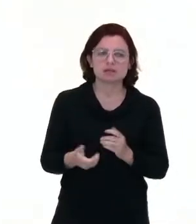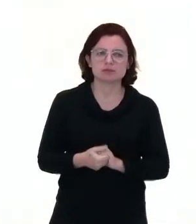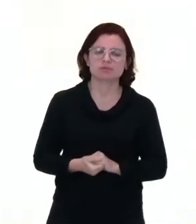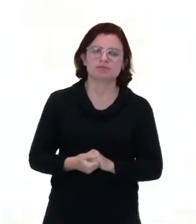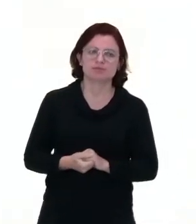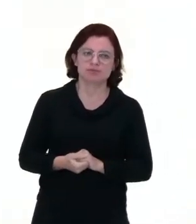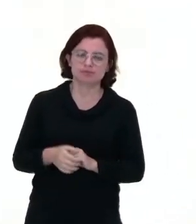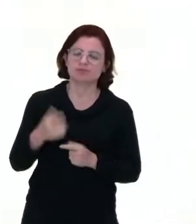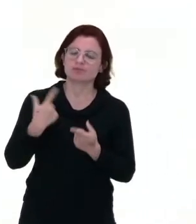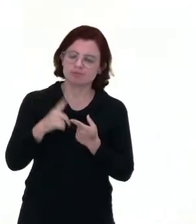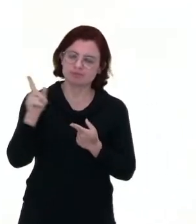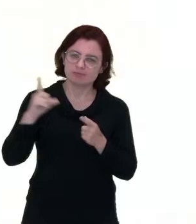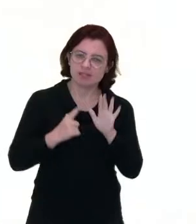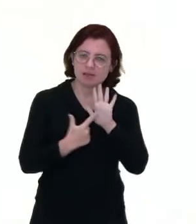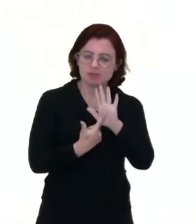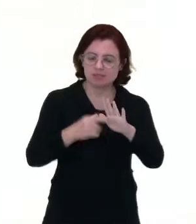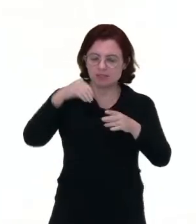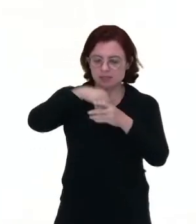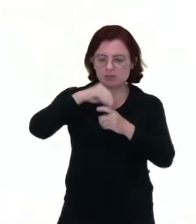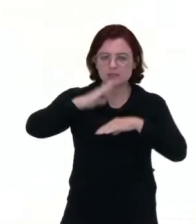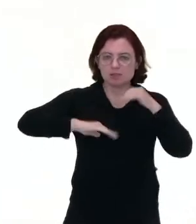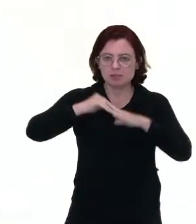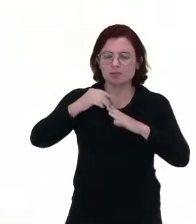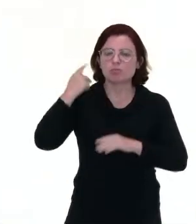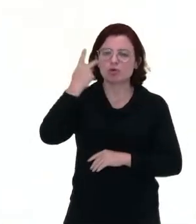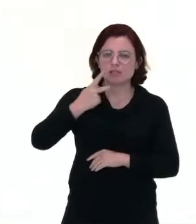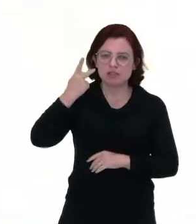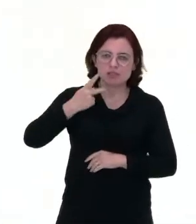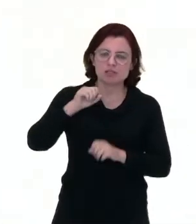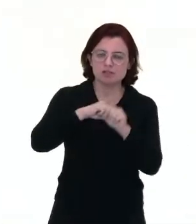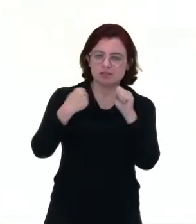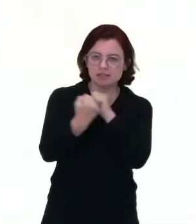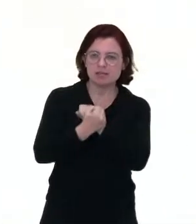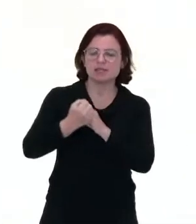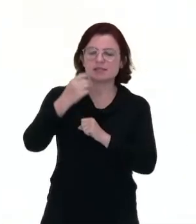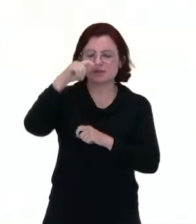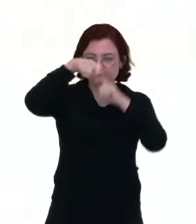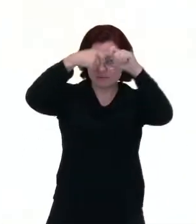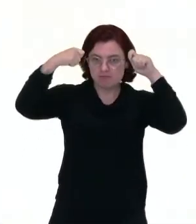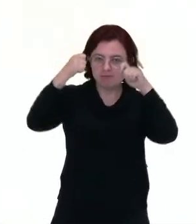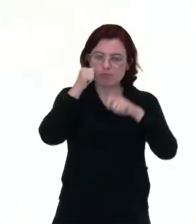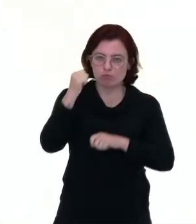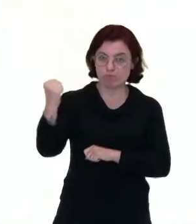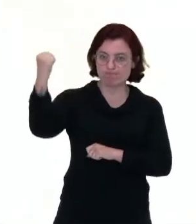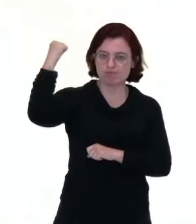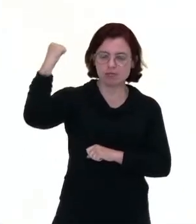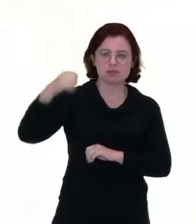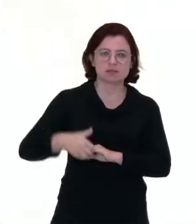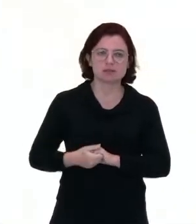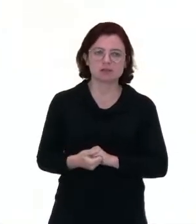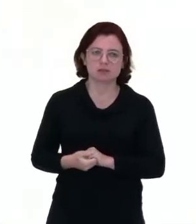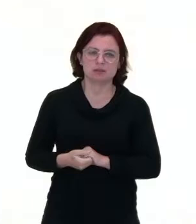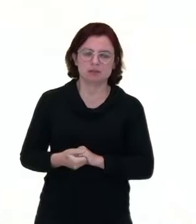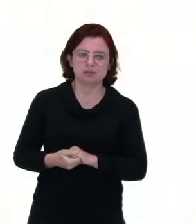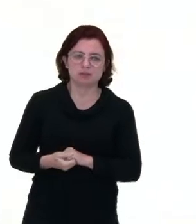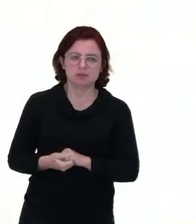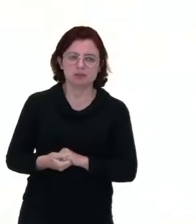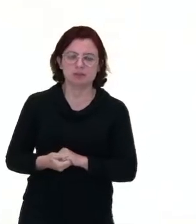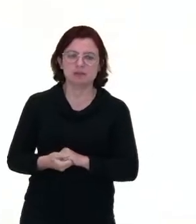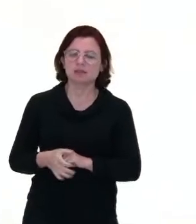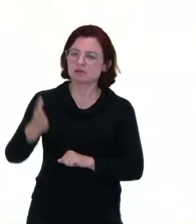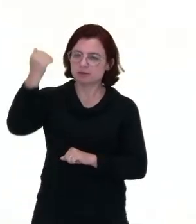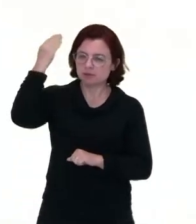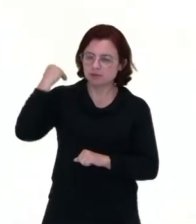Por apresentar em suas obras questões políticas, sociais e feministas. Sabe o que ela fazia? Desde a